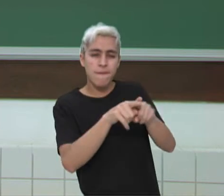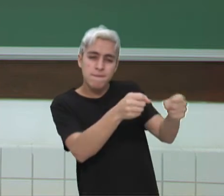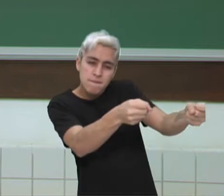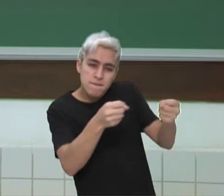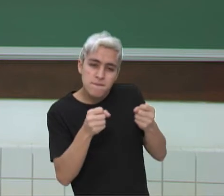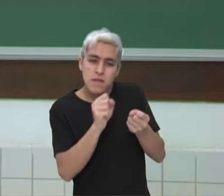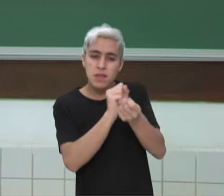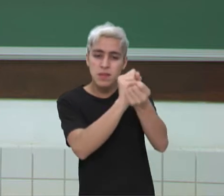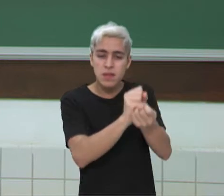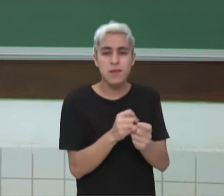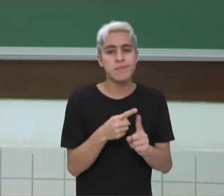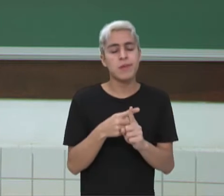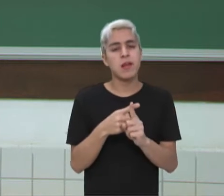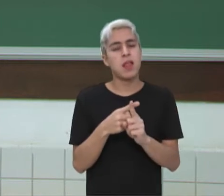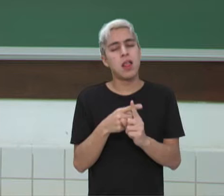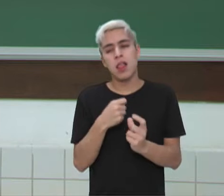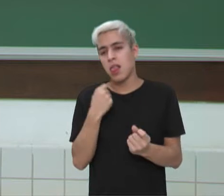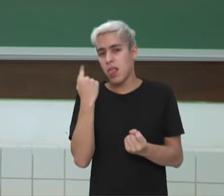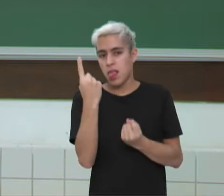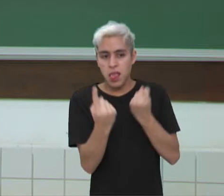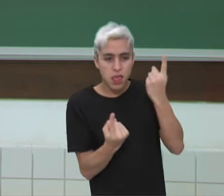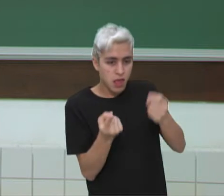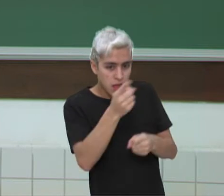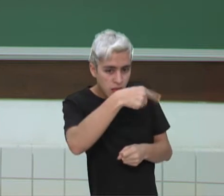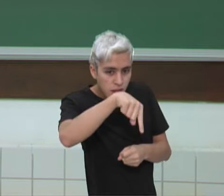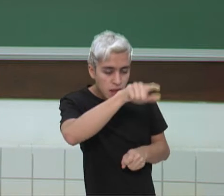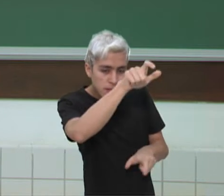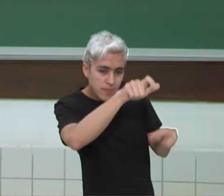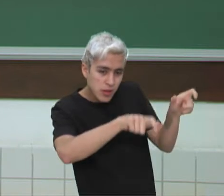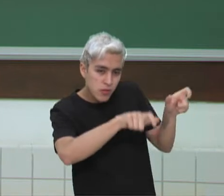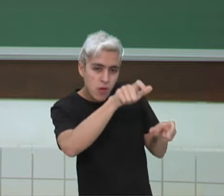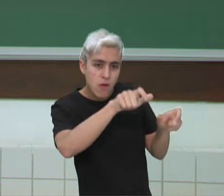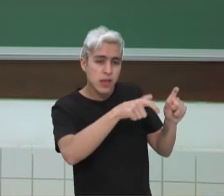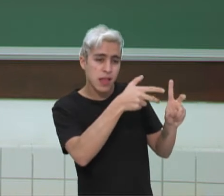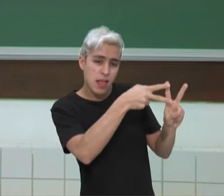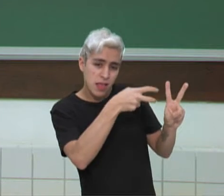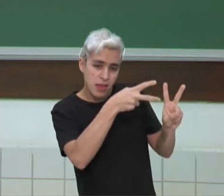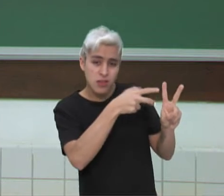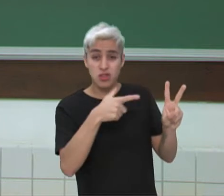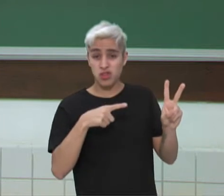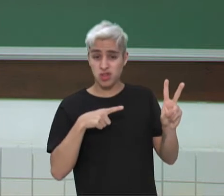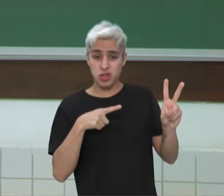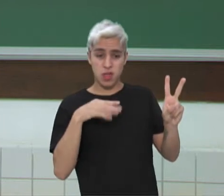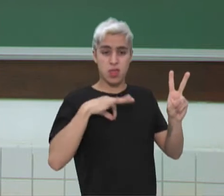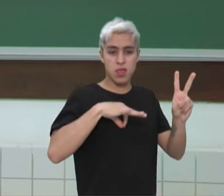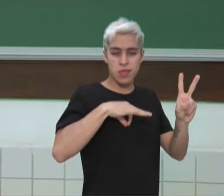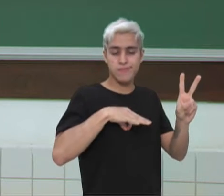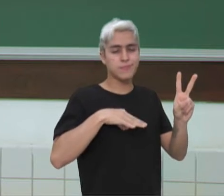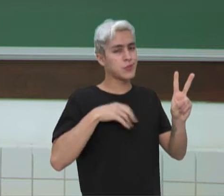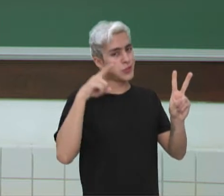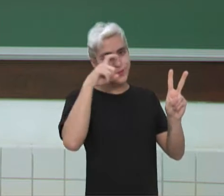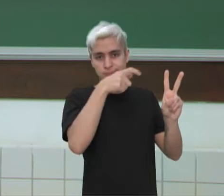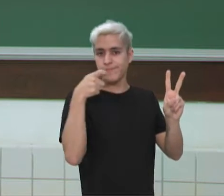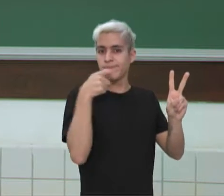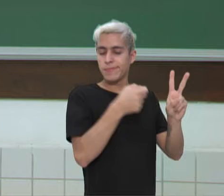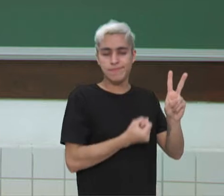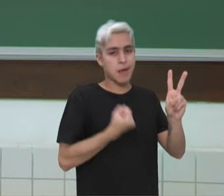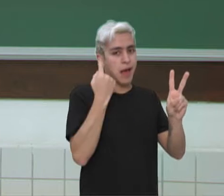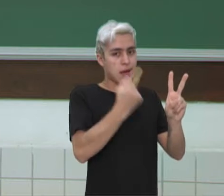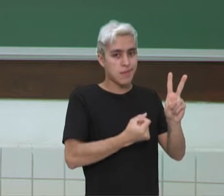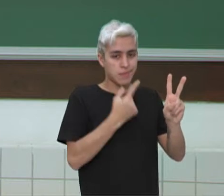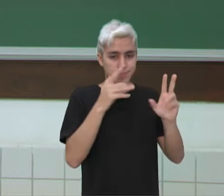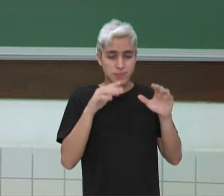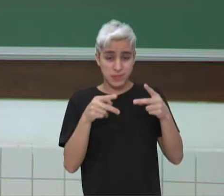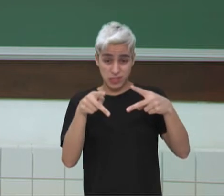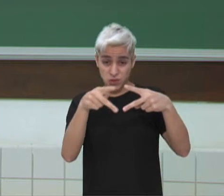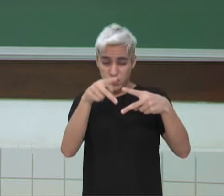porque raramente esses indígenas convocados para esses trabalhos obrigatórios eram remunerados. Então, a